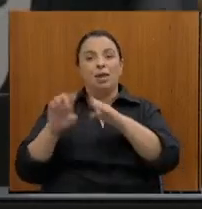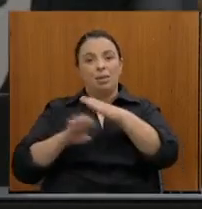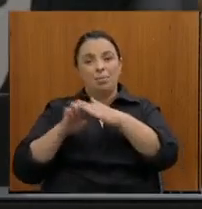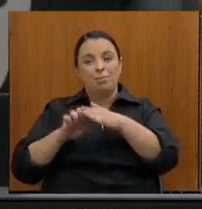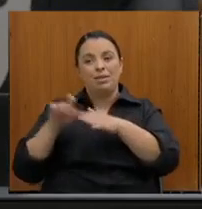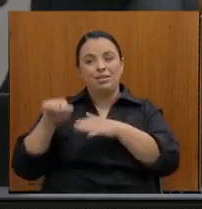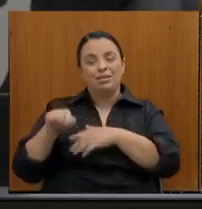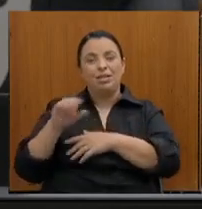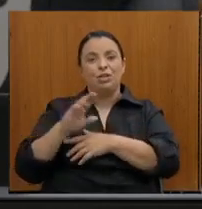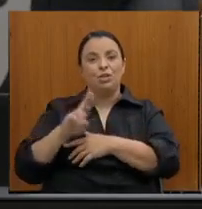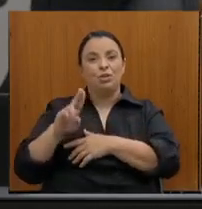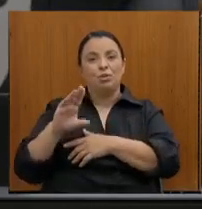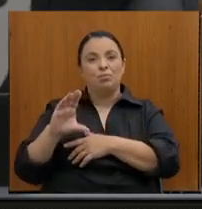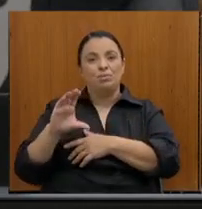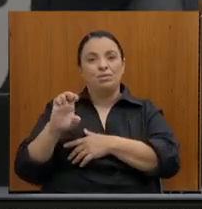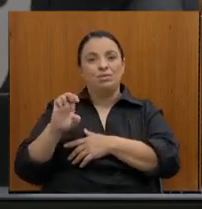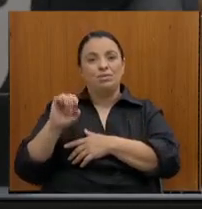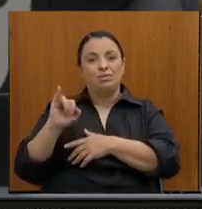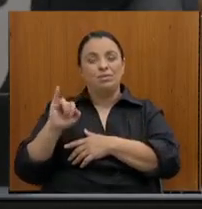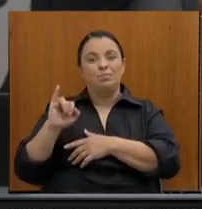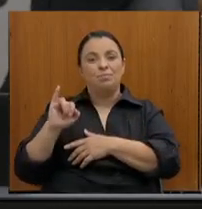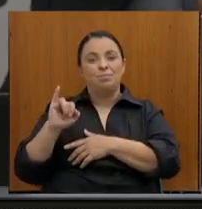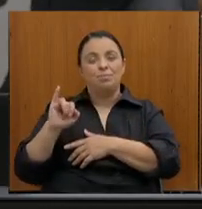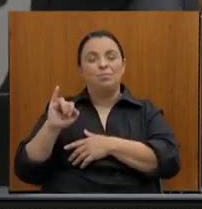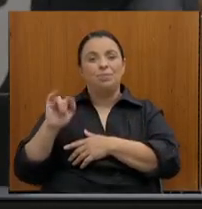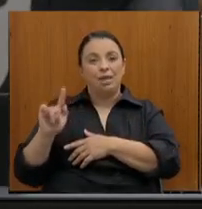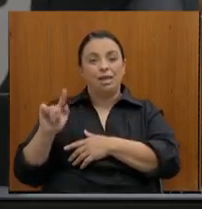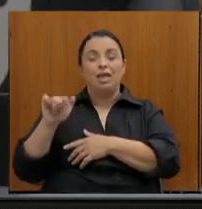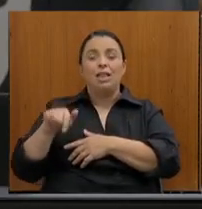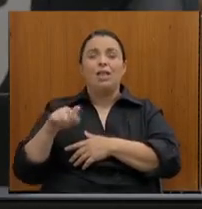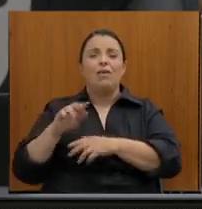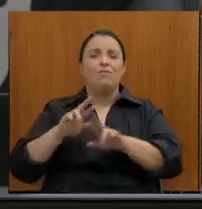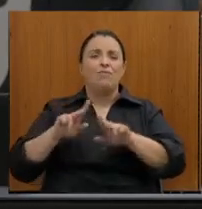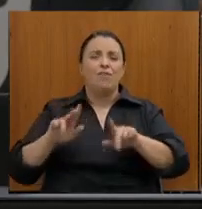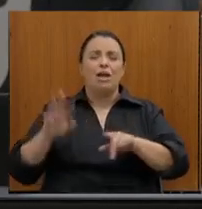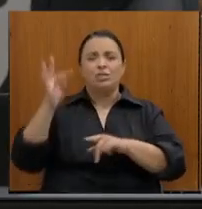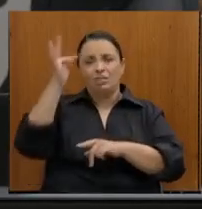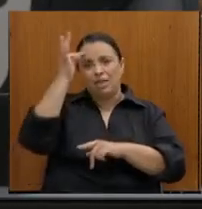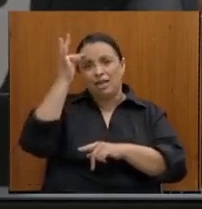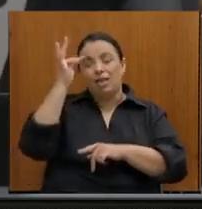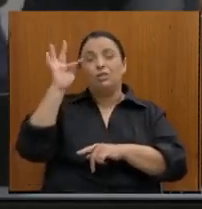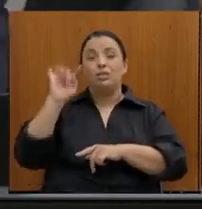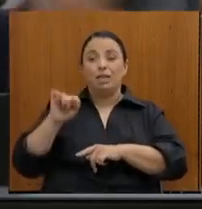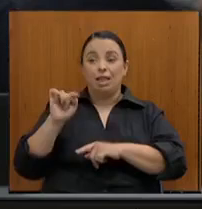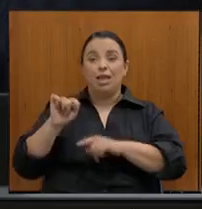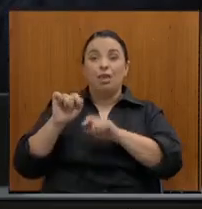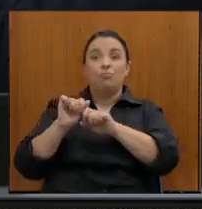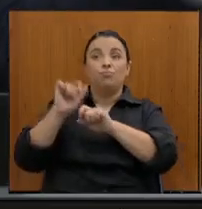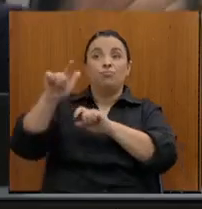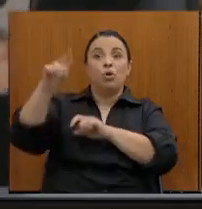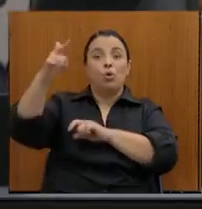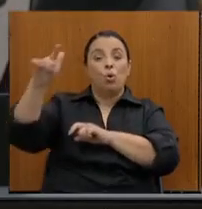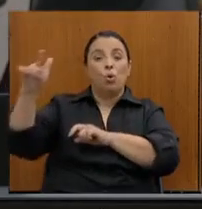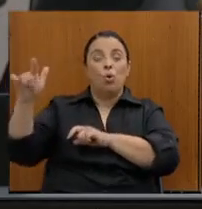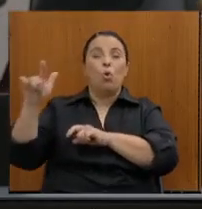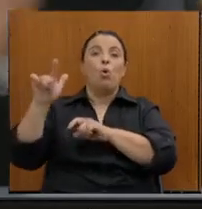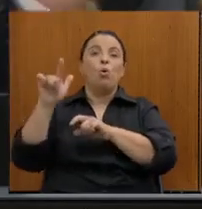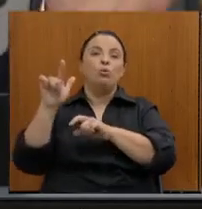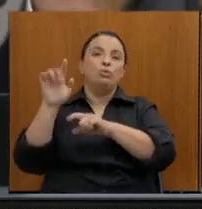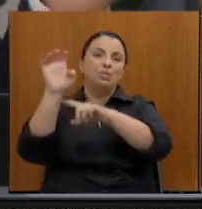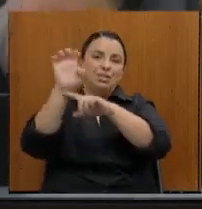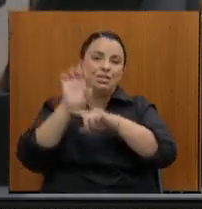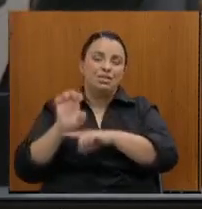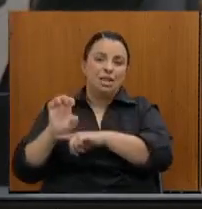que é realmente vários talentos sair daqui para o Brasil né Tá aqui o nosso presidente da da Costa